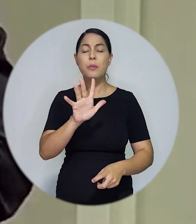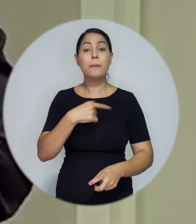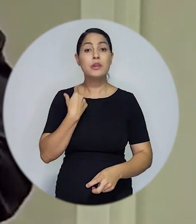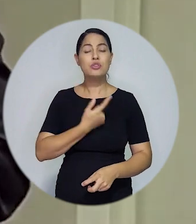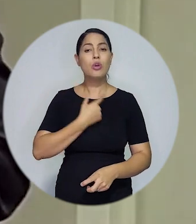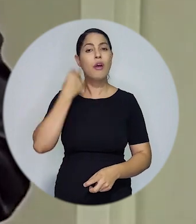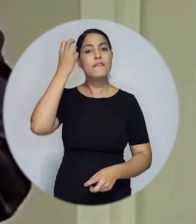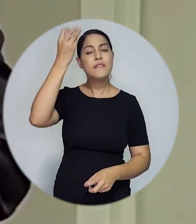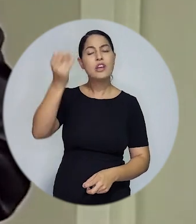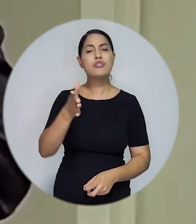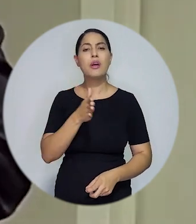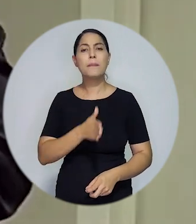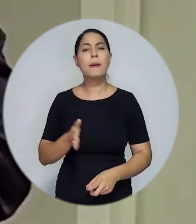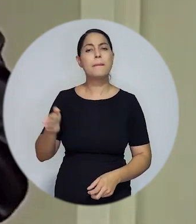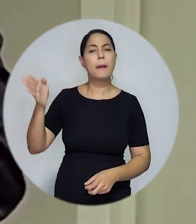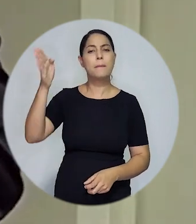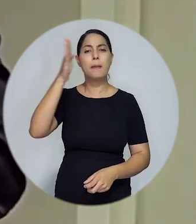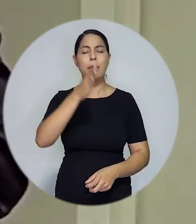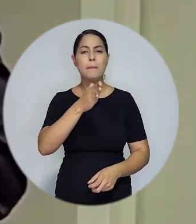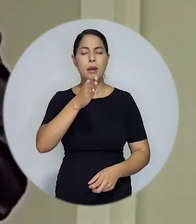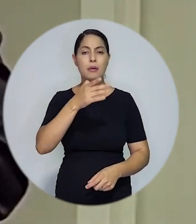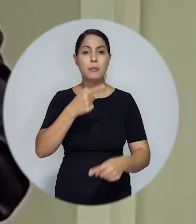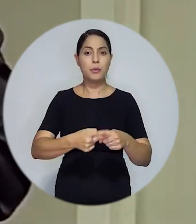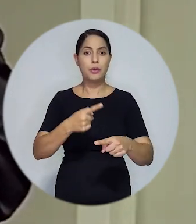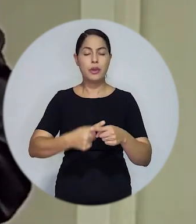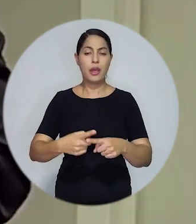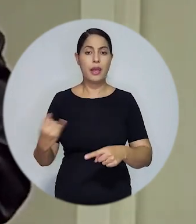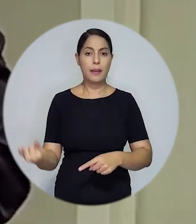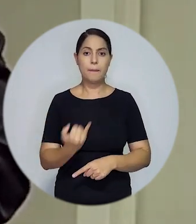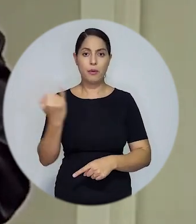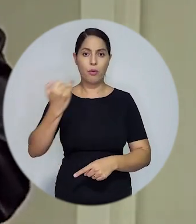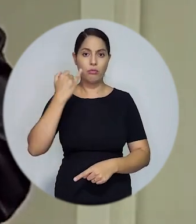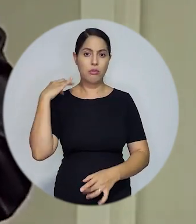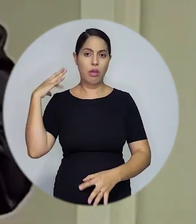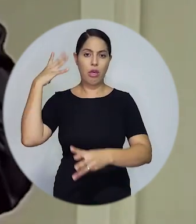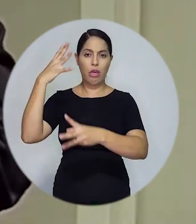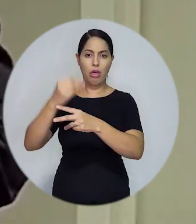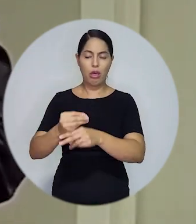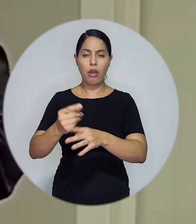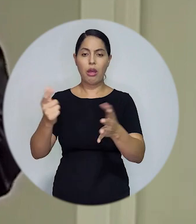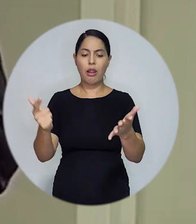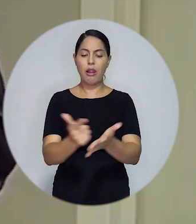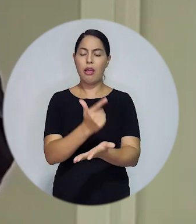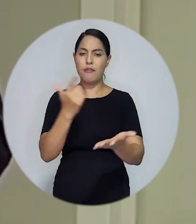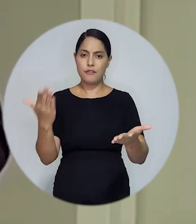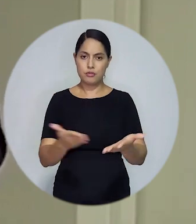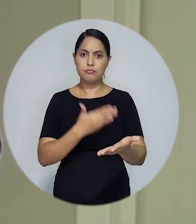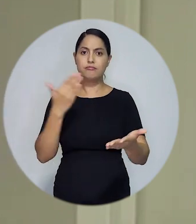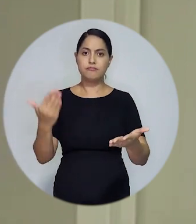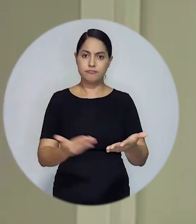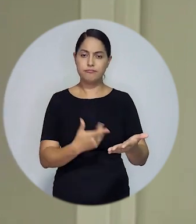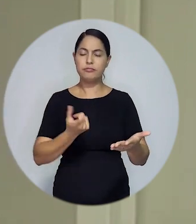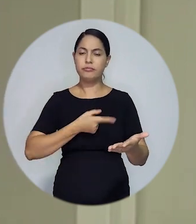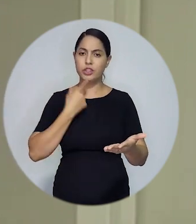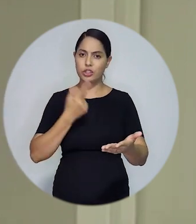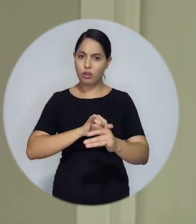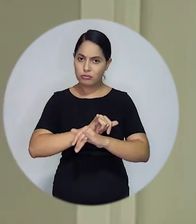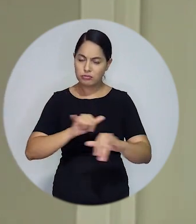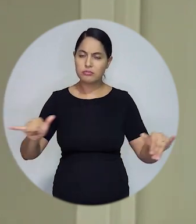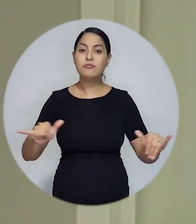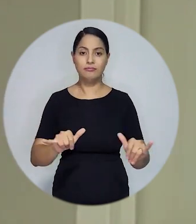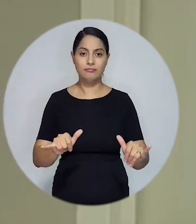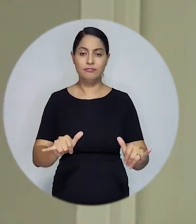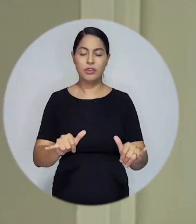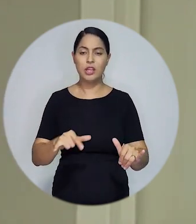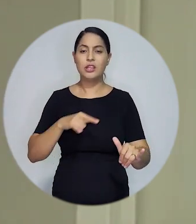entender um pouquinho cada localidade, para fazer um grande inventário ao final, um livro que vai relatar o que